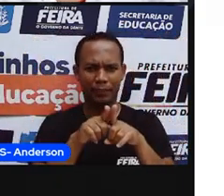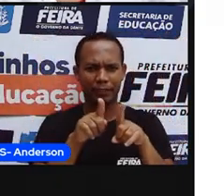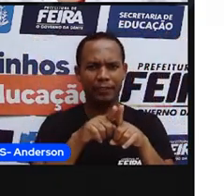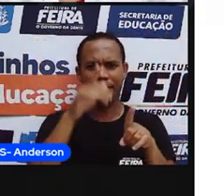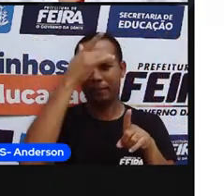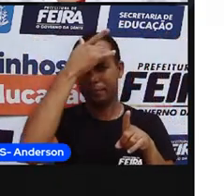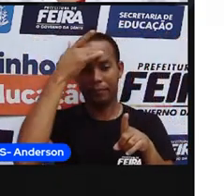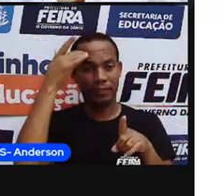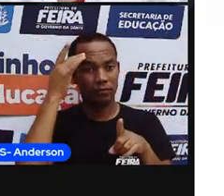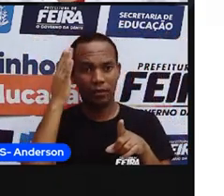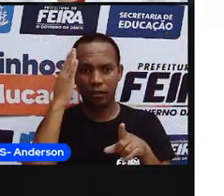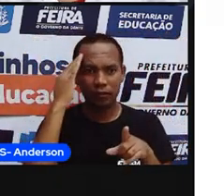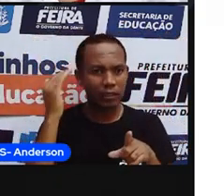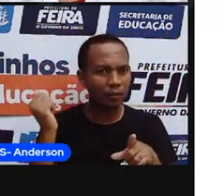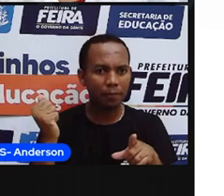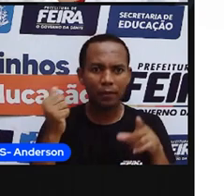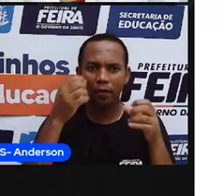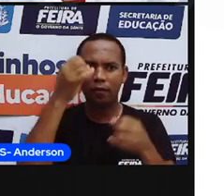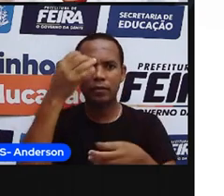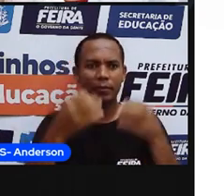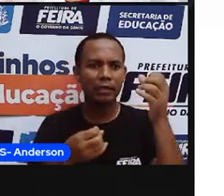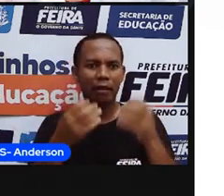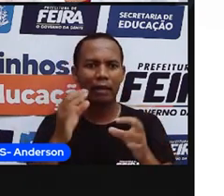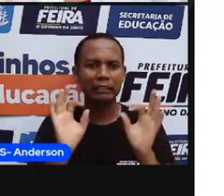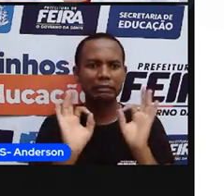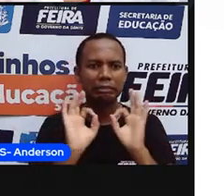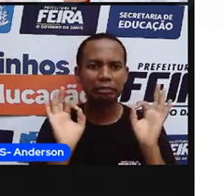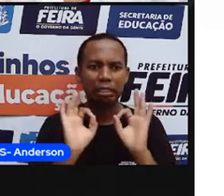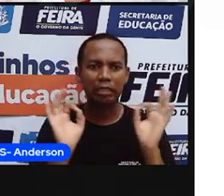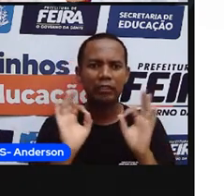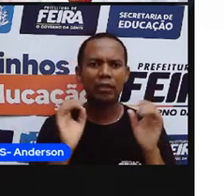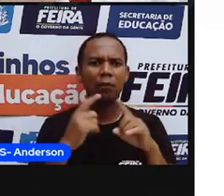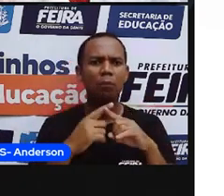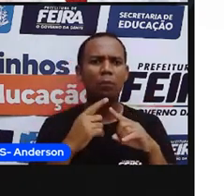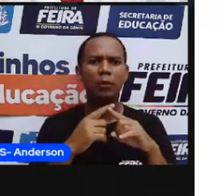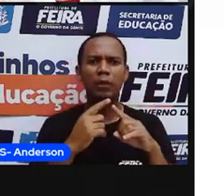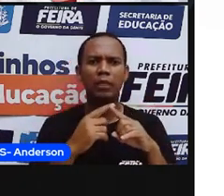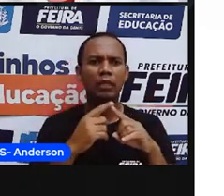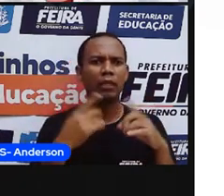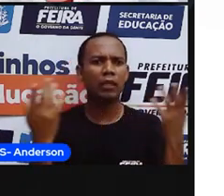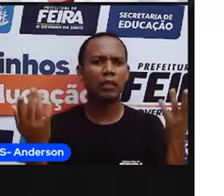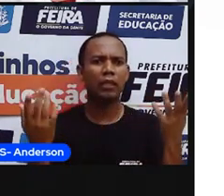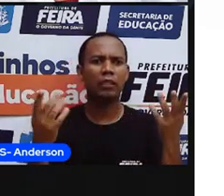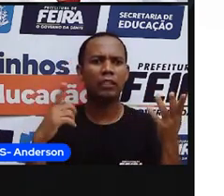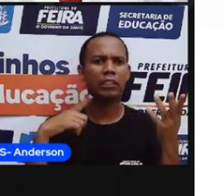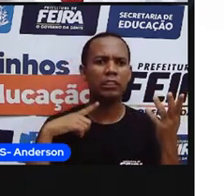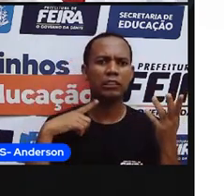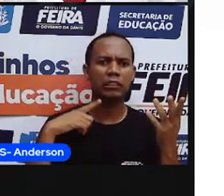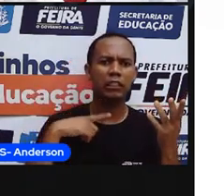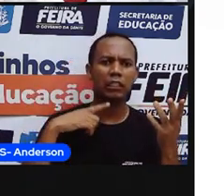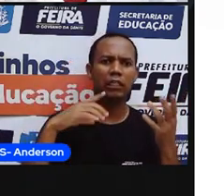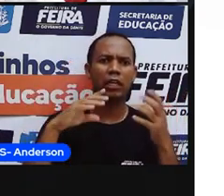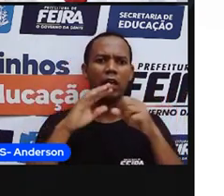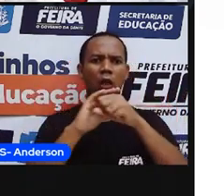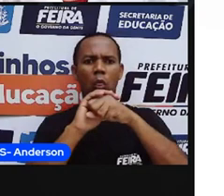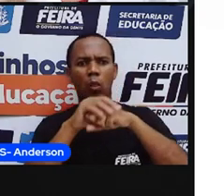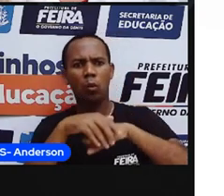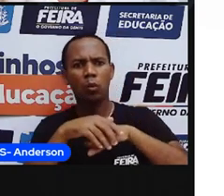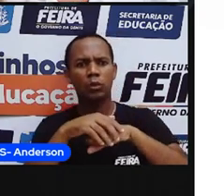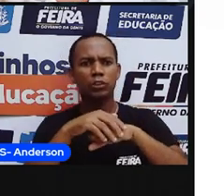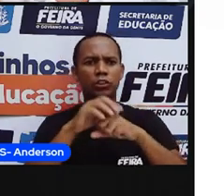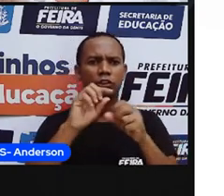não sabiam explicar esses fenômenos, né? O porquê das estações, por que que vinha a noite, por que que vinha o dia.